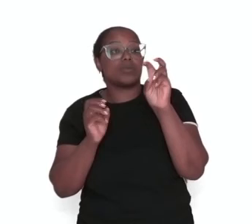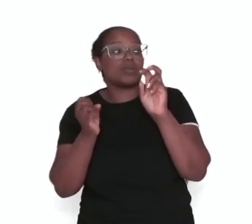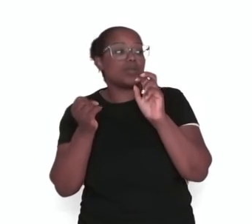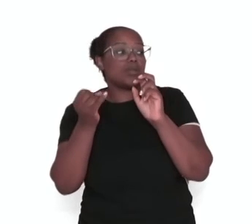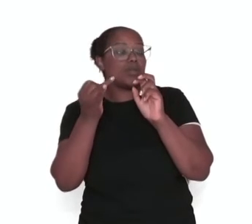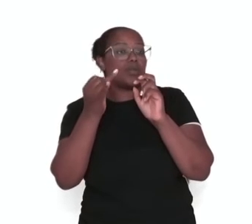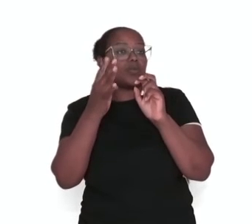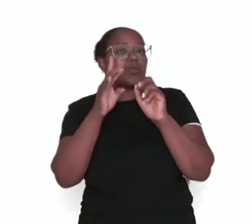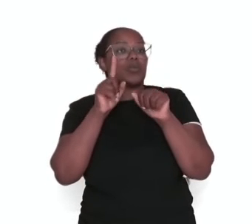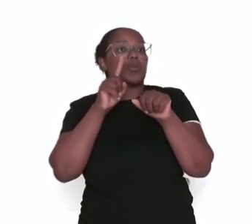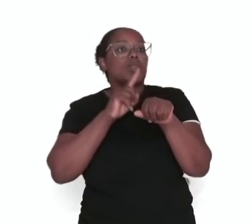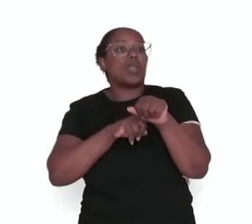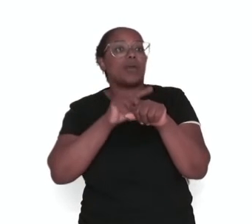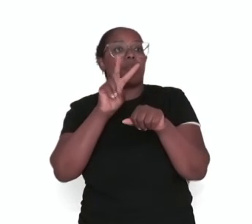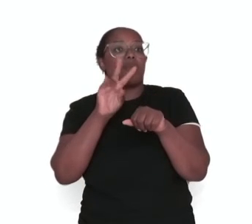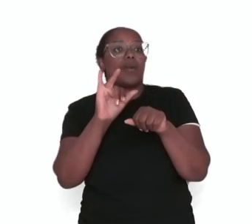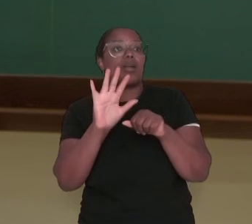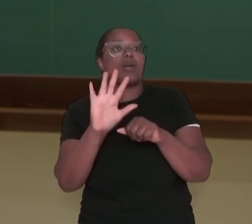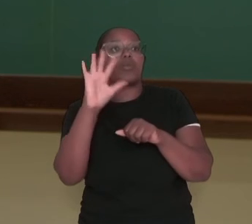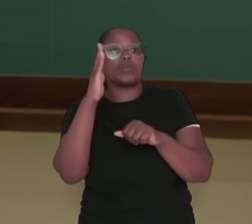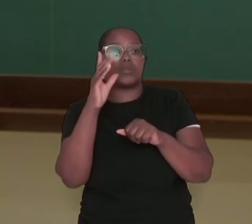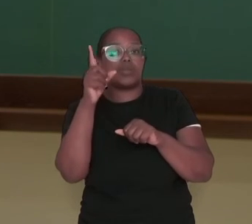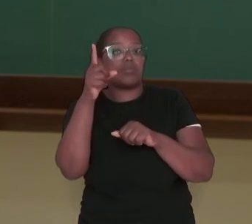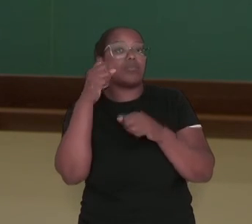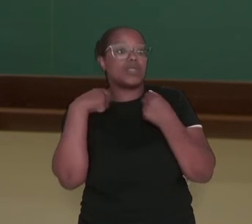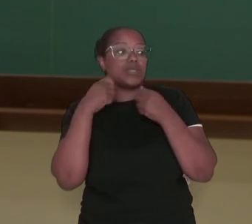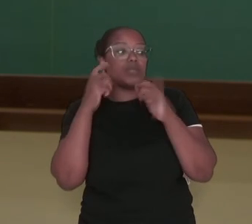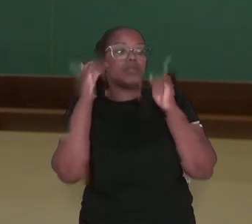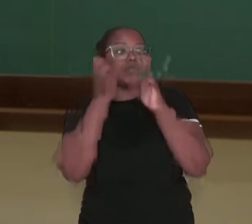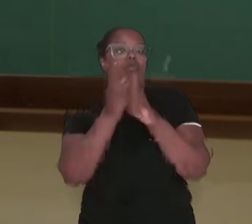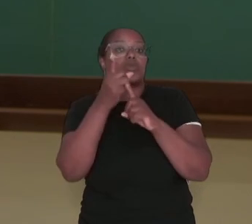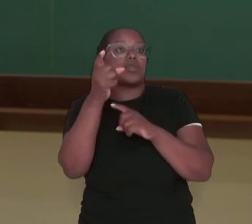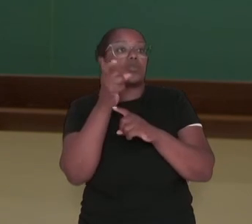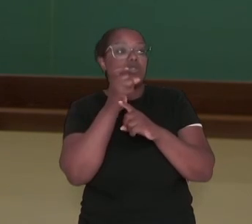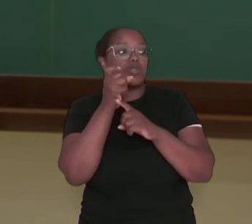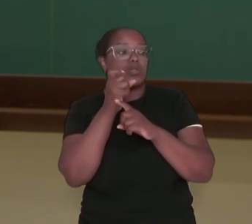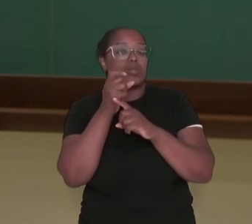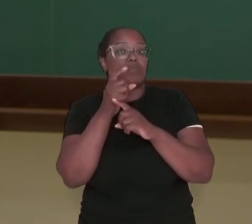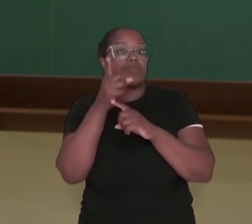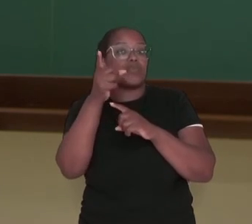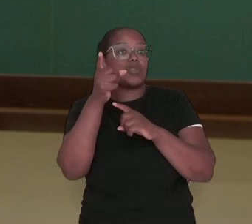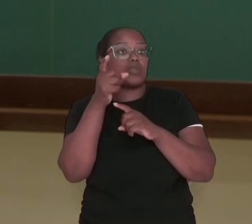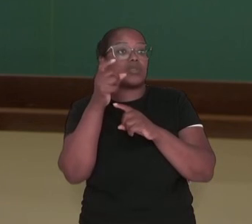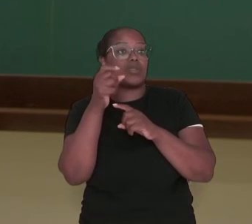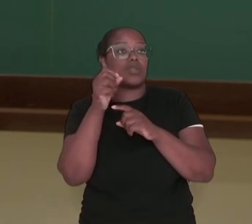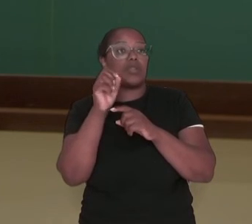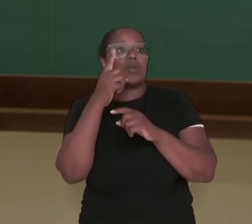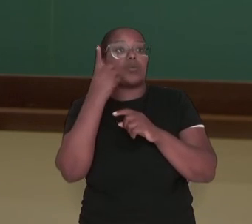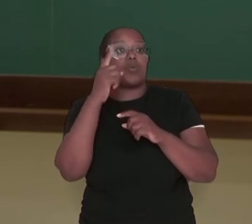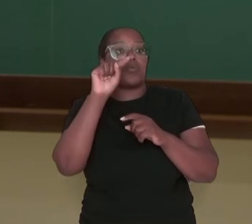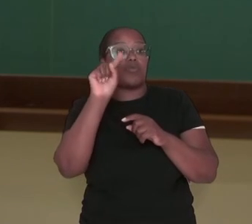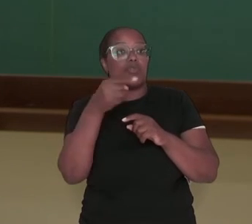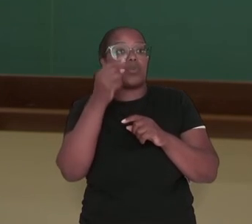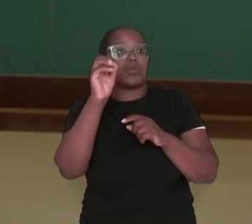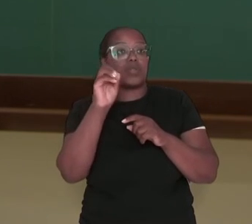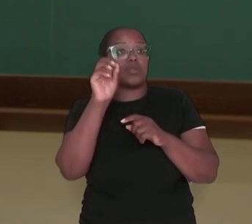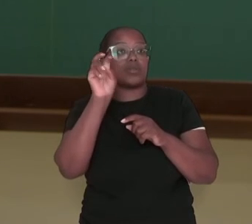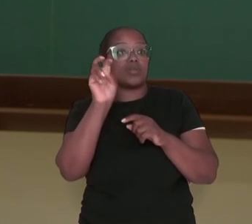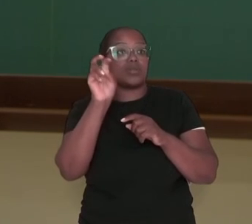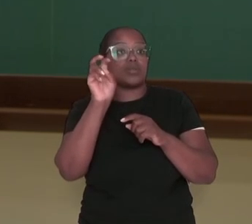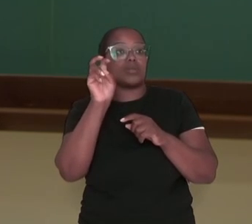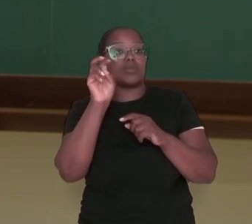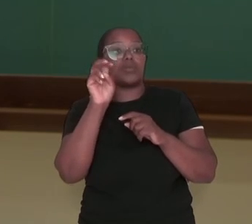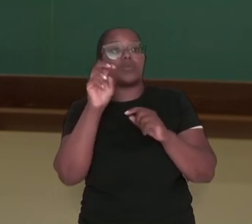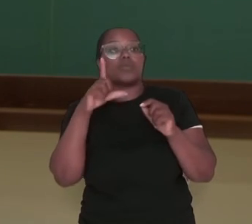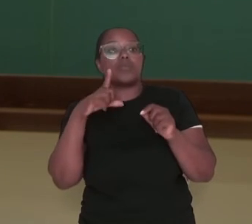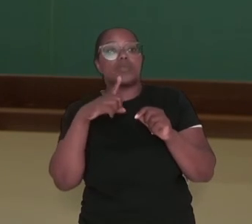tempo vai levar? Meio por extremos, pessoal. Ficou x igual 1,5 vezes 1024